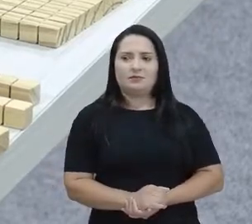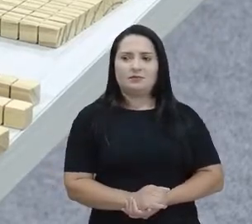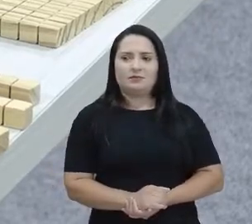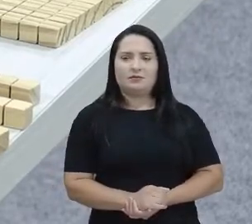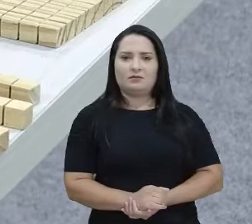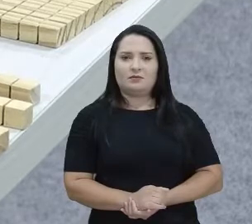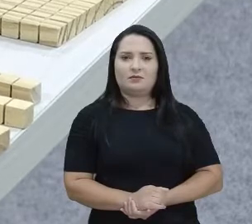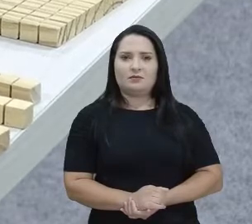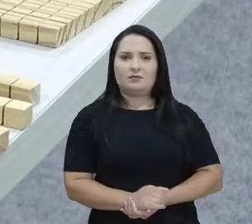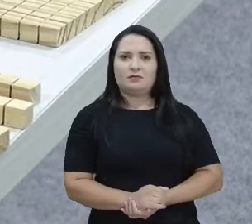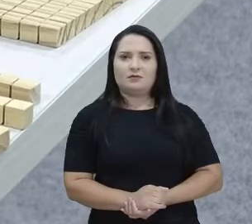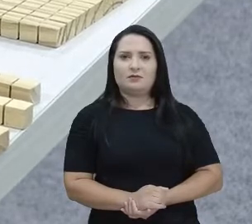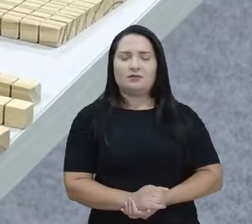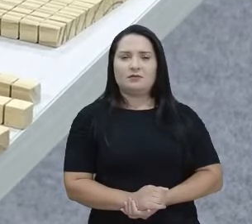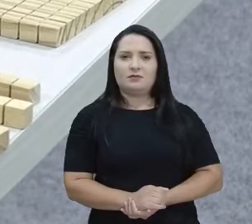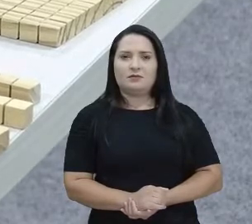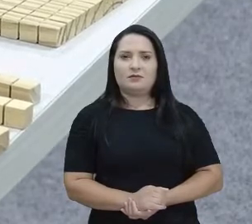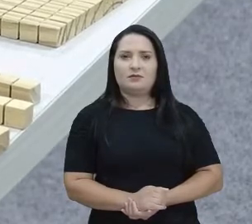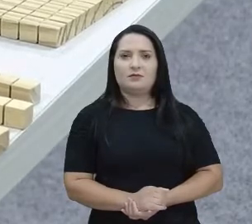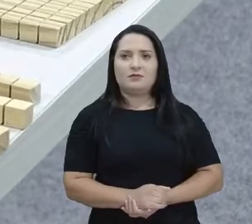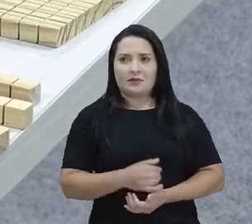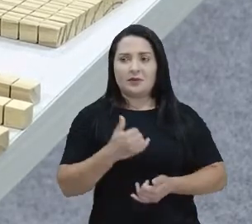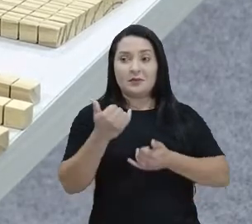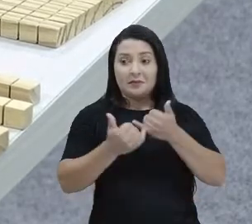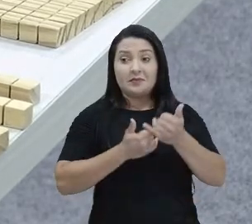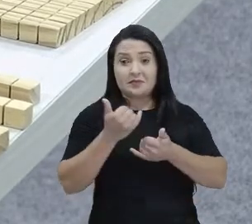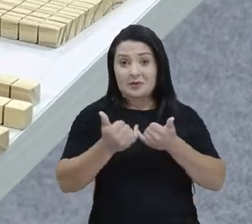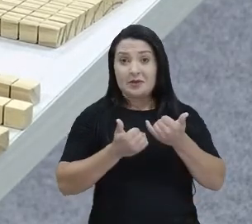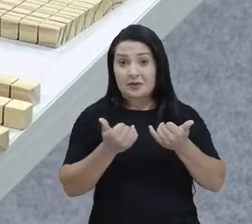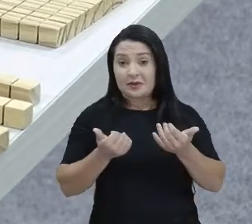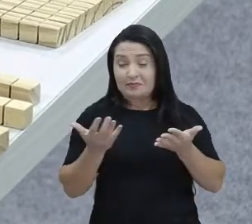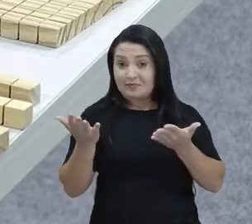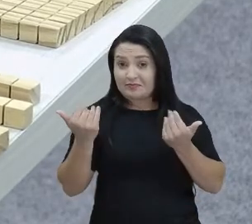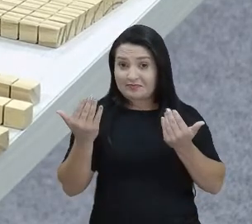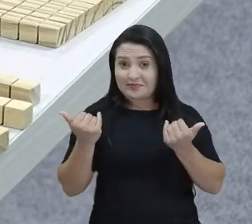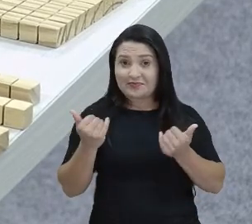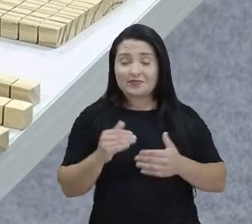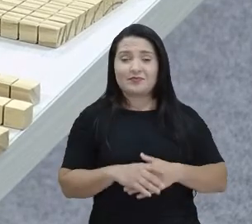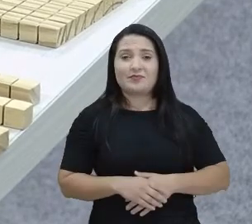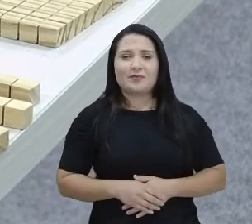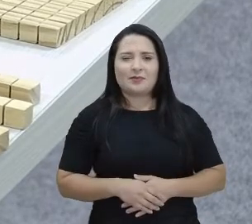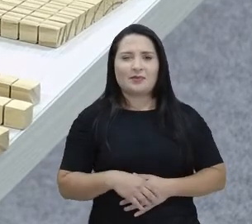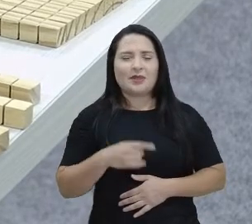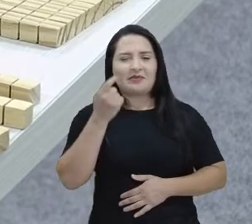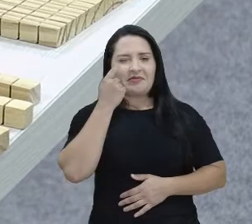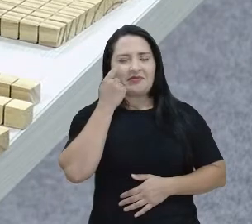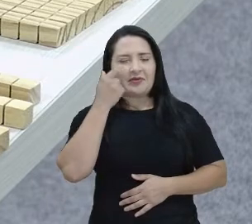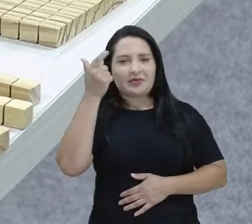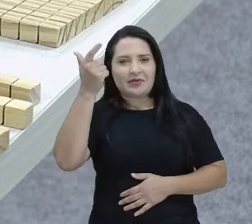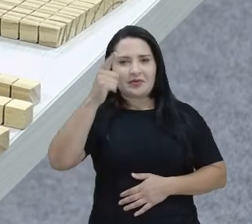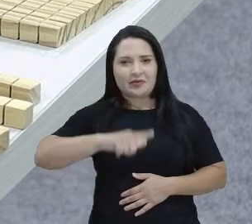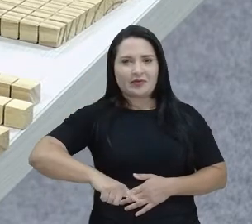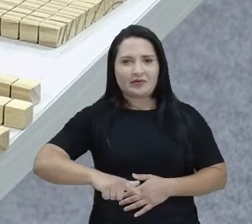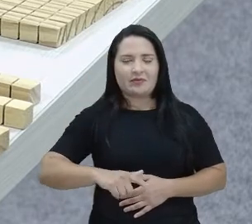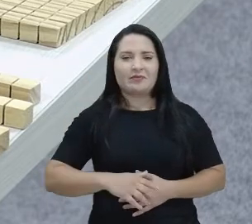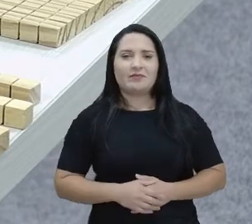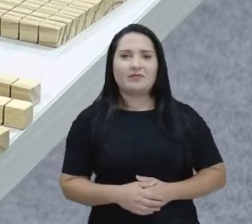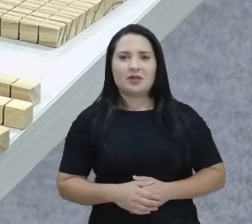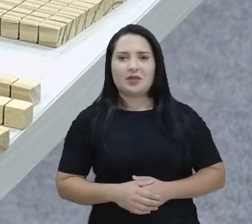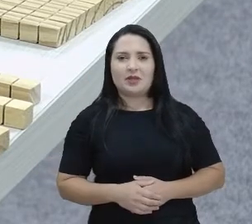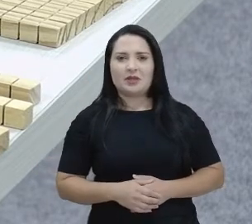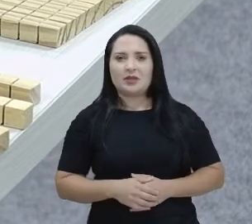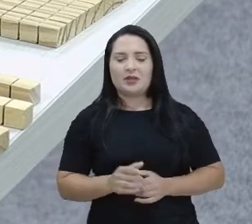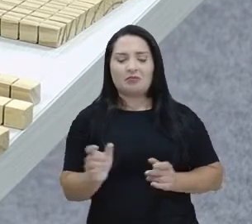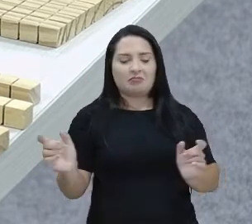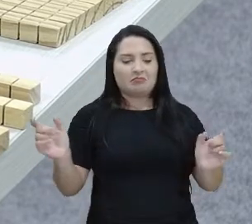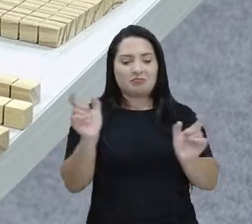Olha aí. Vamos lá jogar? Vamos. Bem rapidinho, vamos revisar, inclusive, questão de